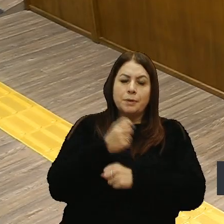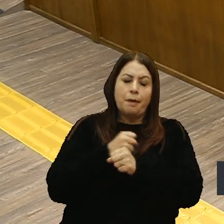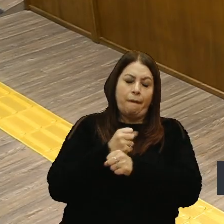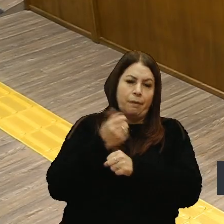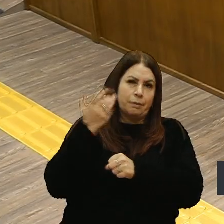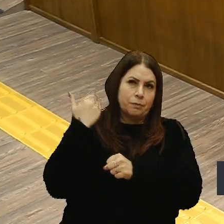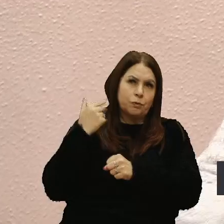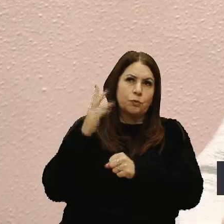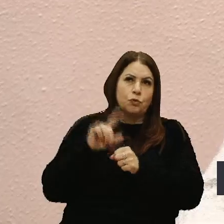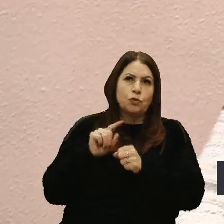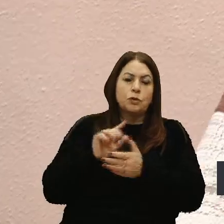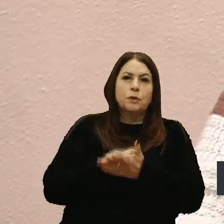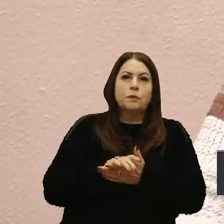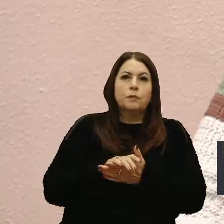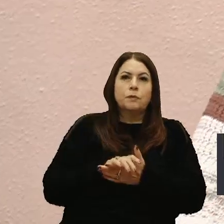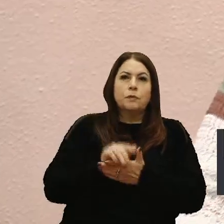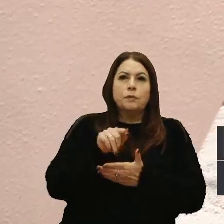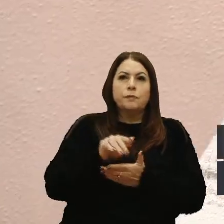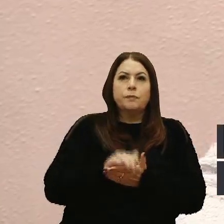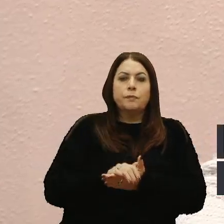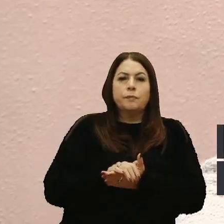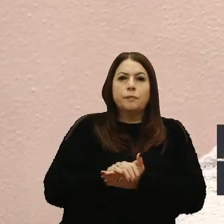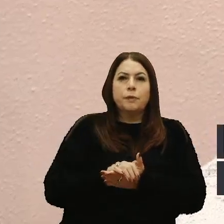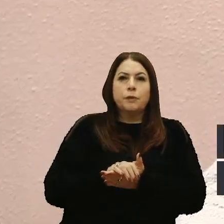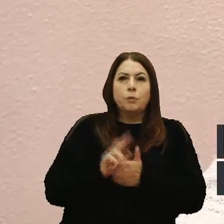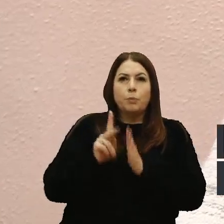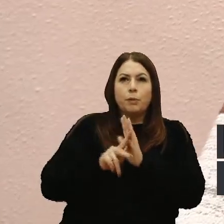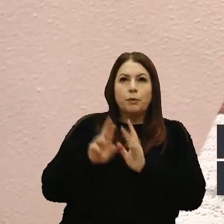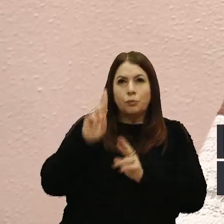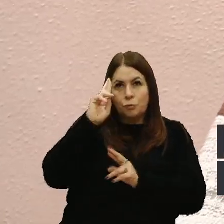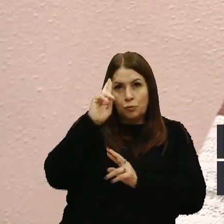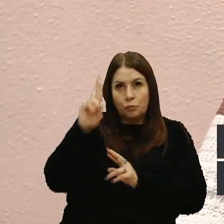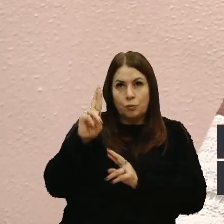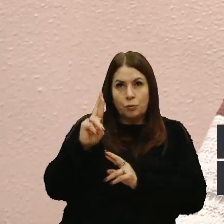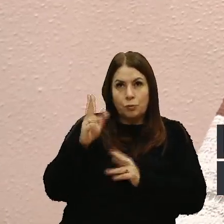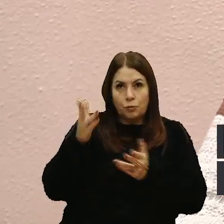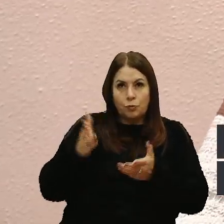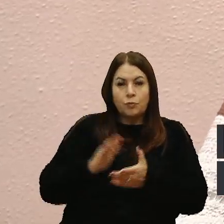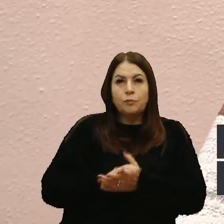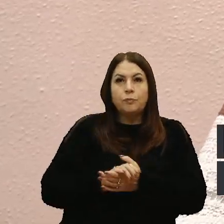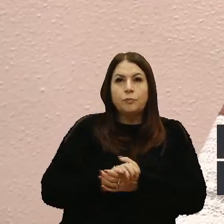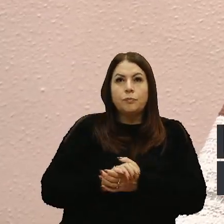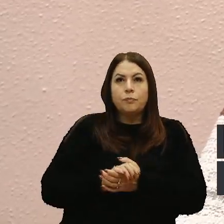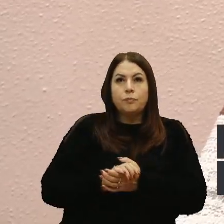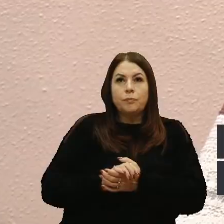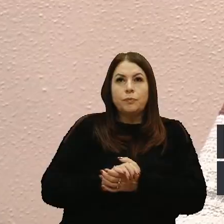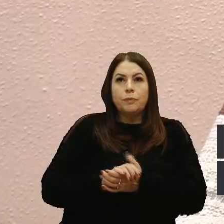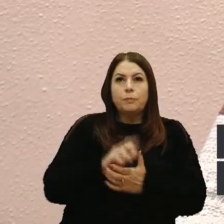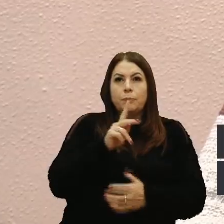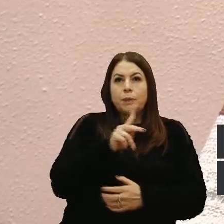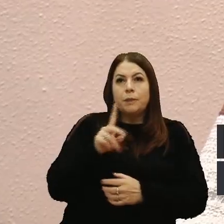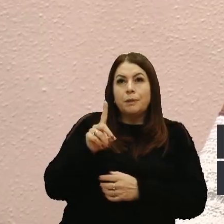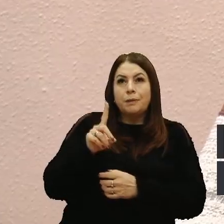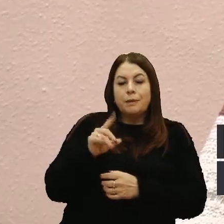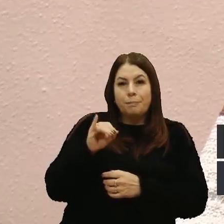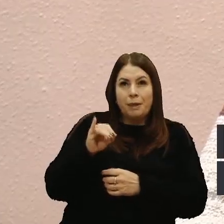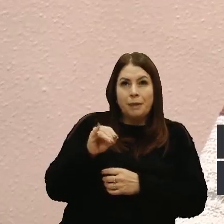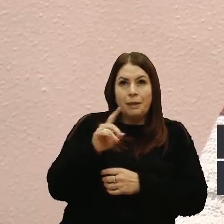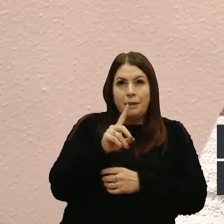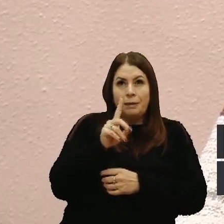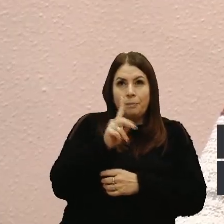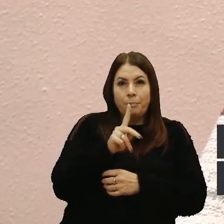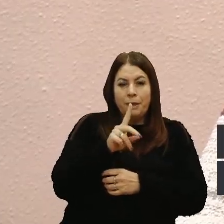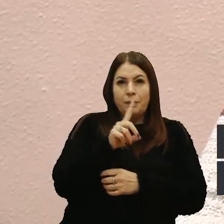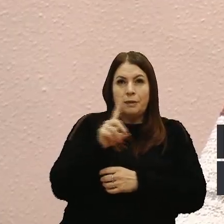desde quando foi excepcionalizado o plano diretor atual, né, o PDDI, possibilitando que